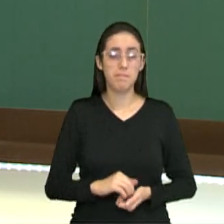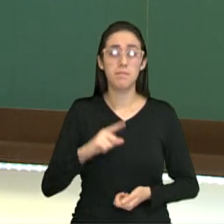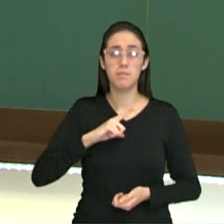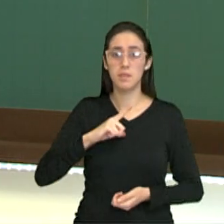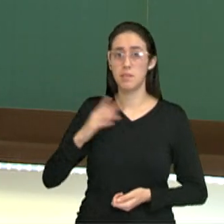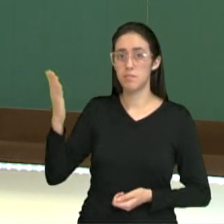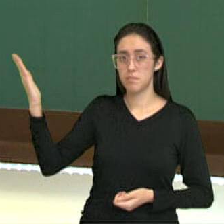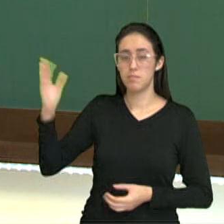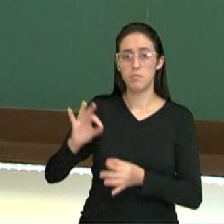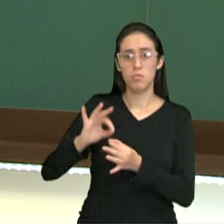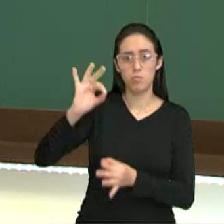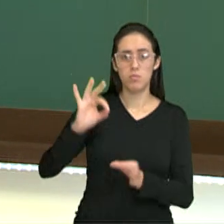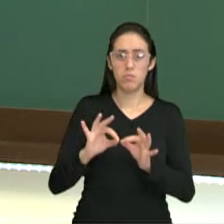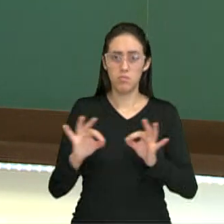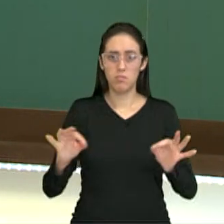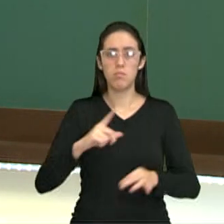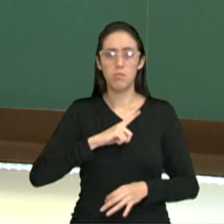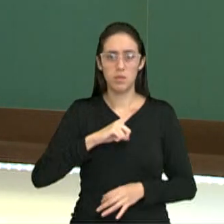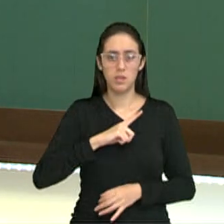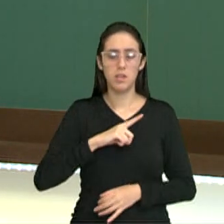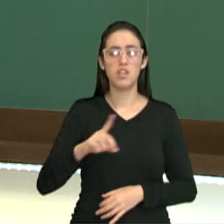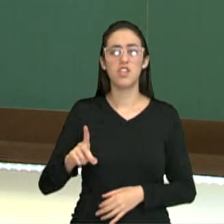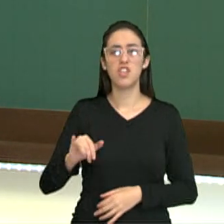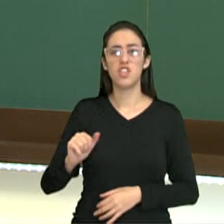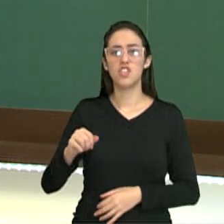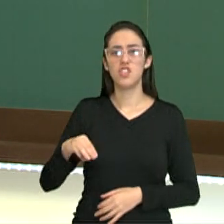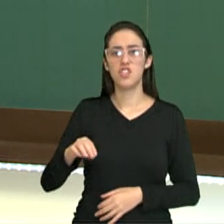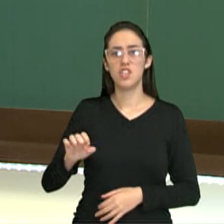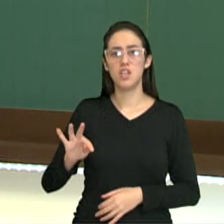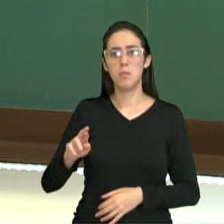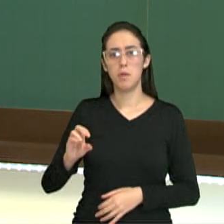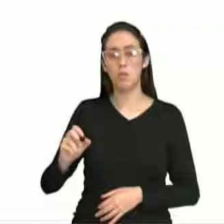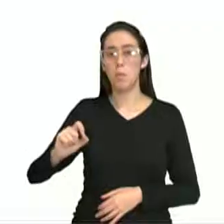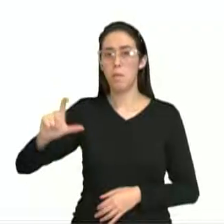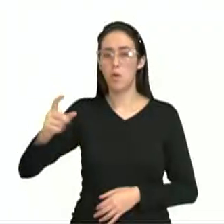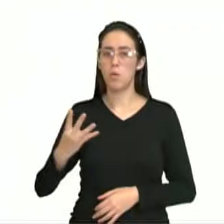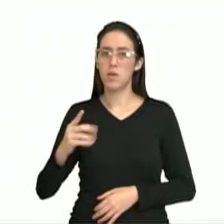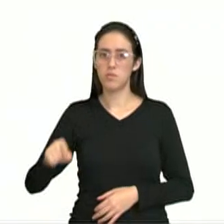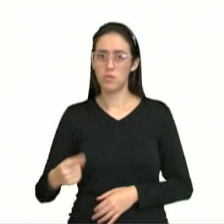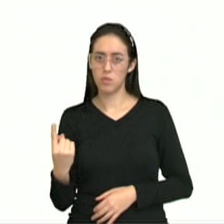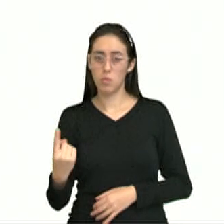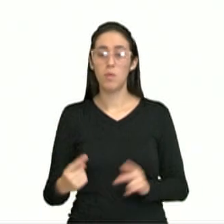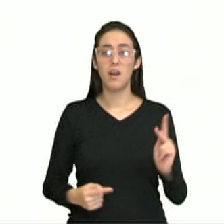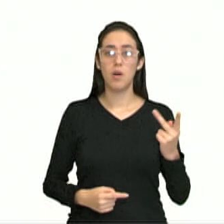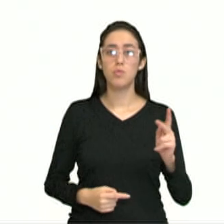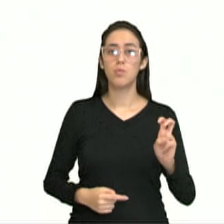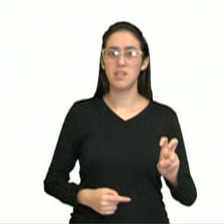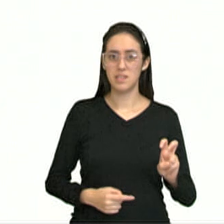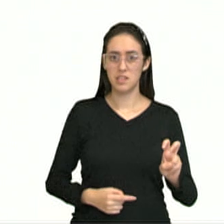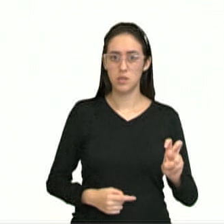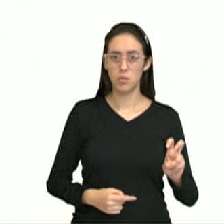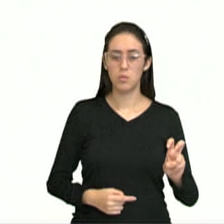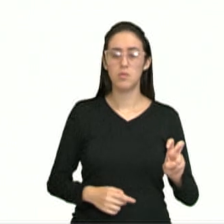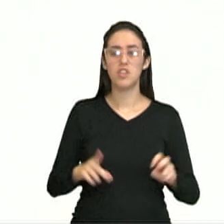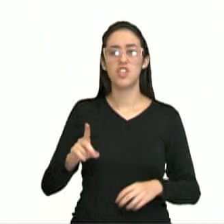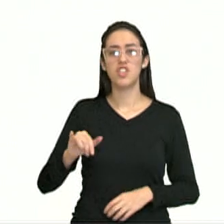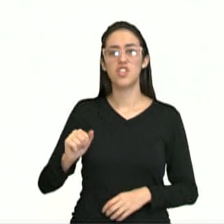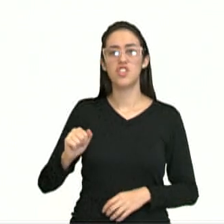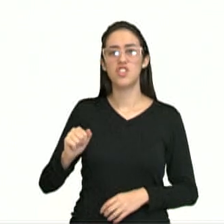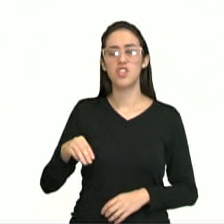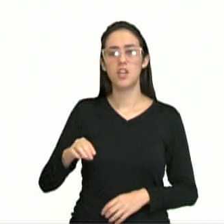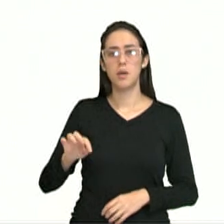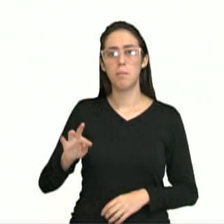temos as dimensões, nós temos o diâmetro maior, que é 4,1, temos que a altura é 5 e o diâmetro menor 3. Sempre que a gente for